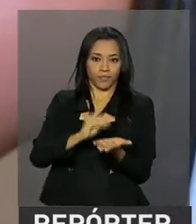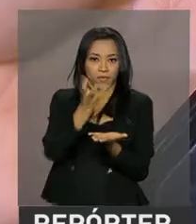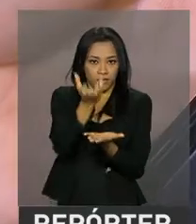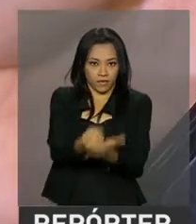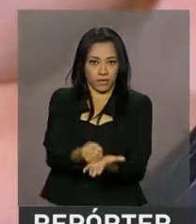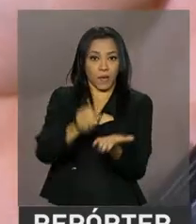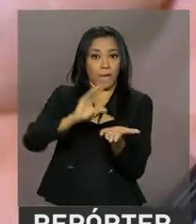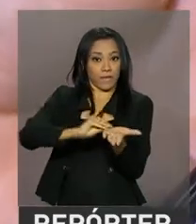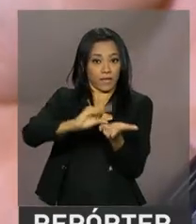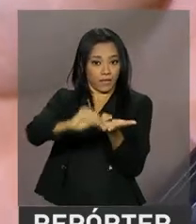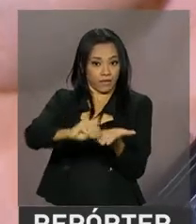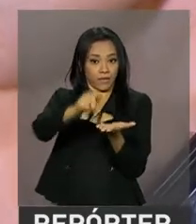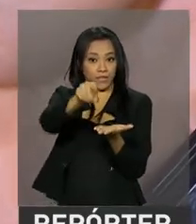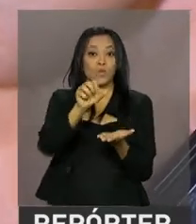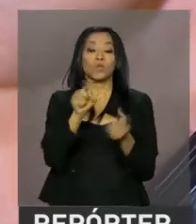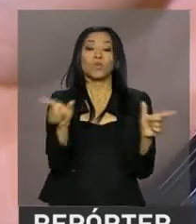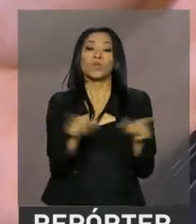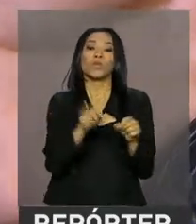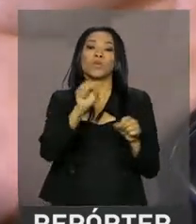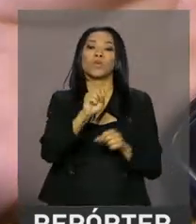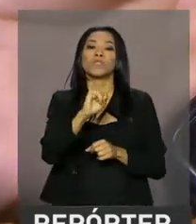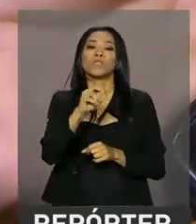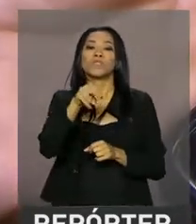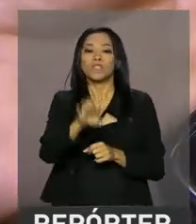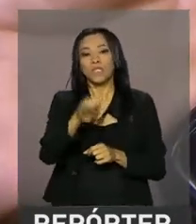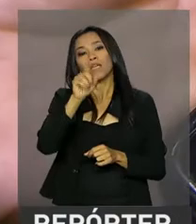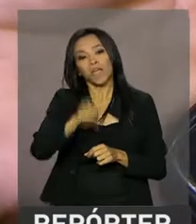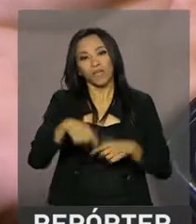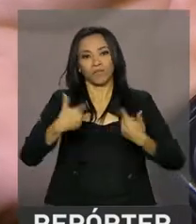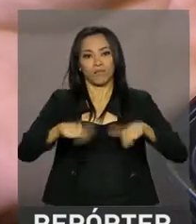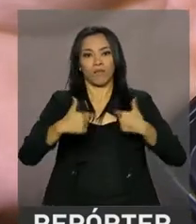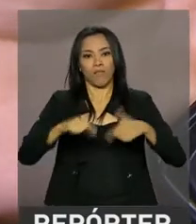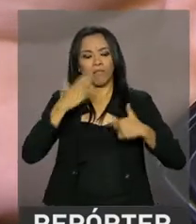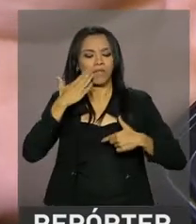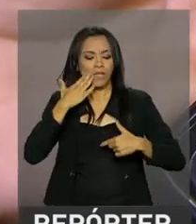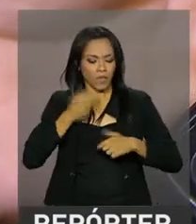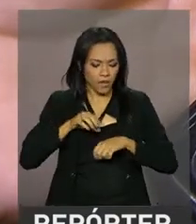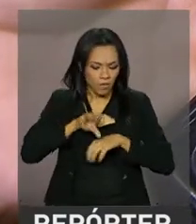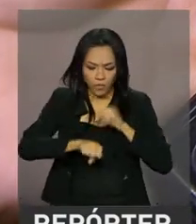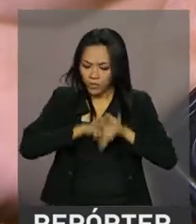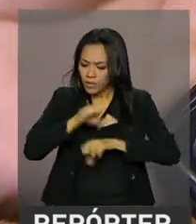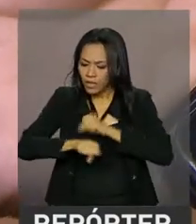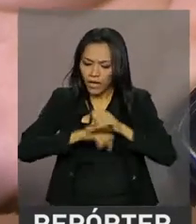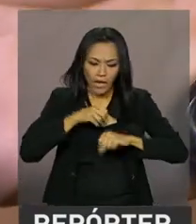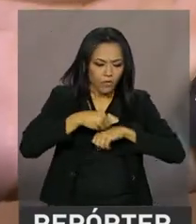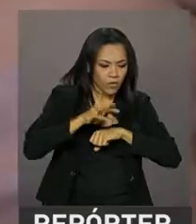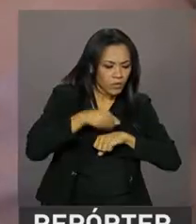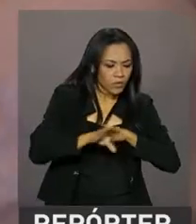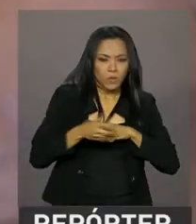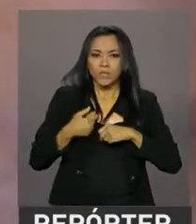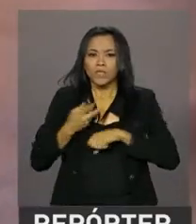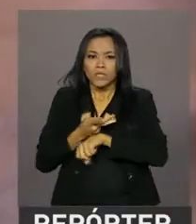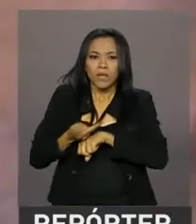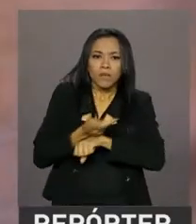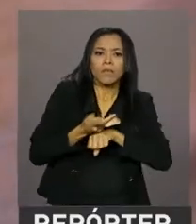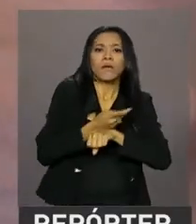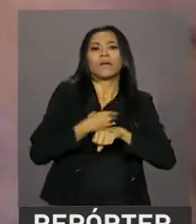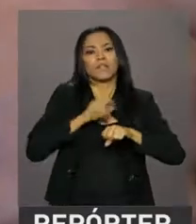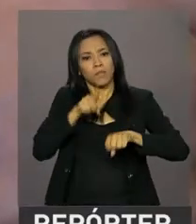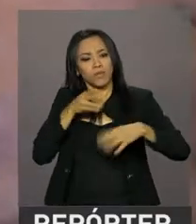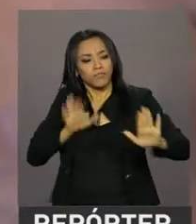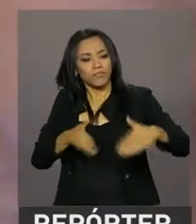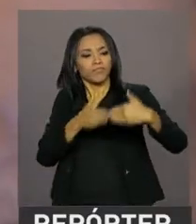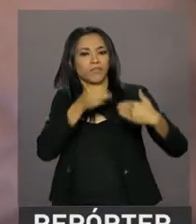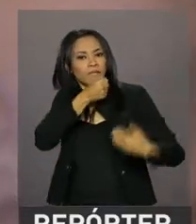fácil desenvolvido pelo ministério do trabalho que permite acessar as oportunidades de emprego e agendar entrevista